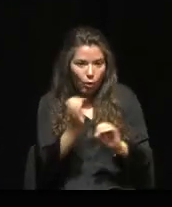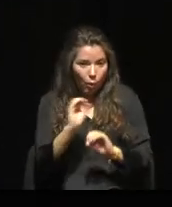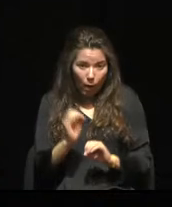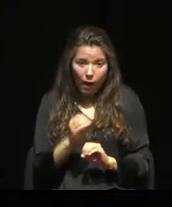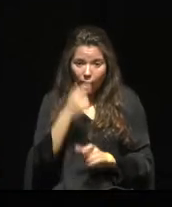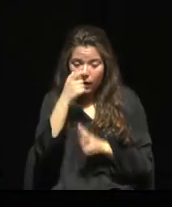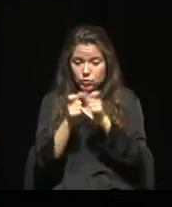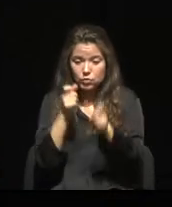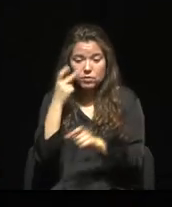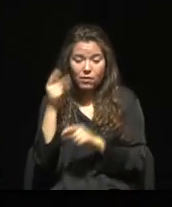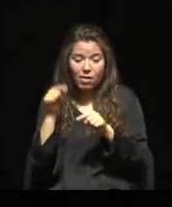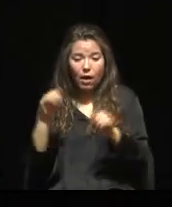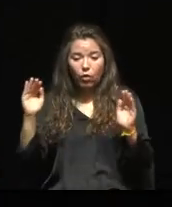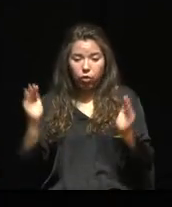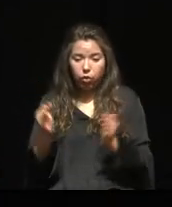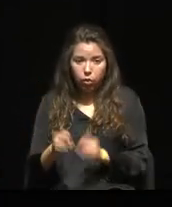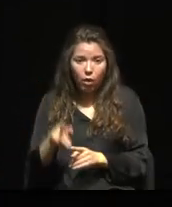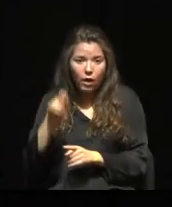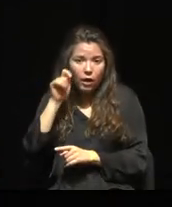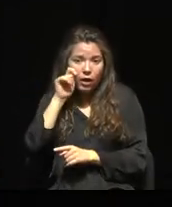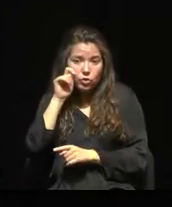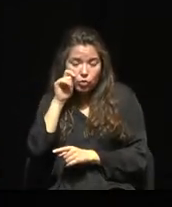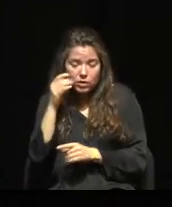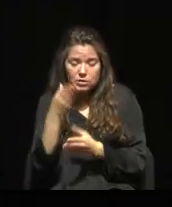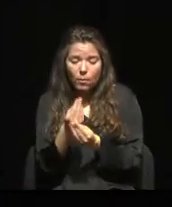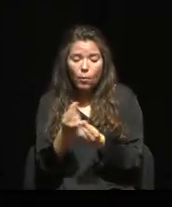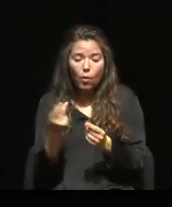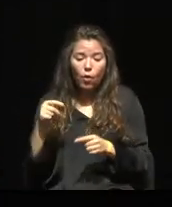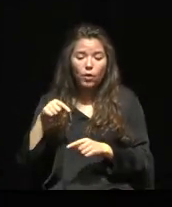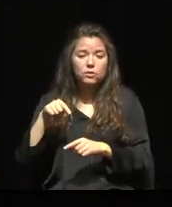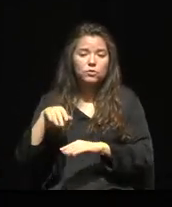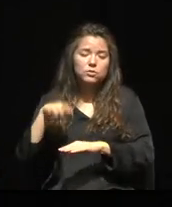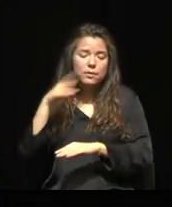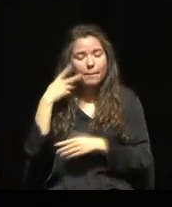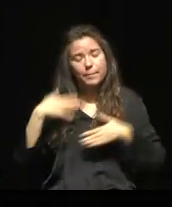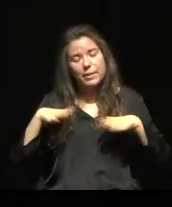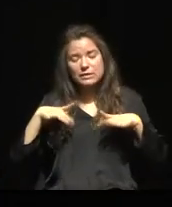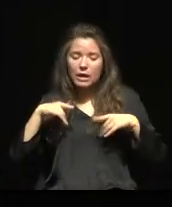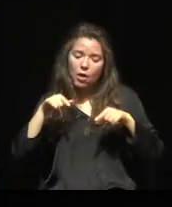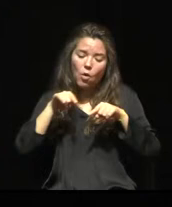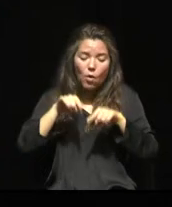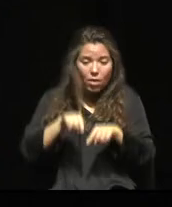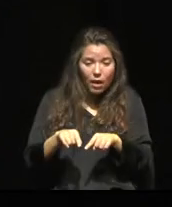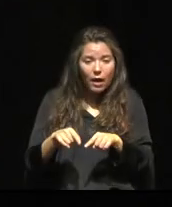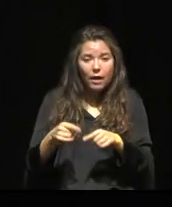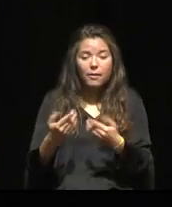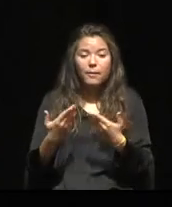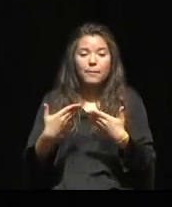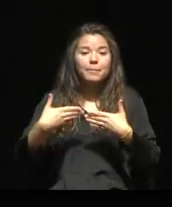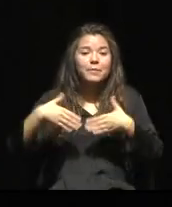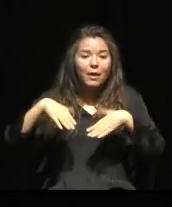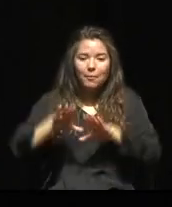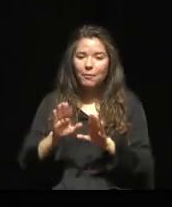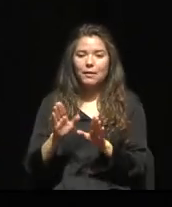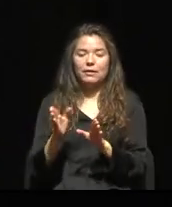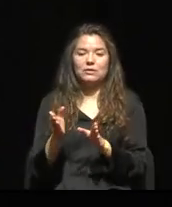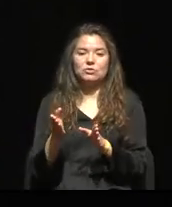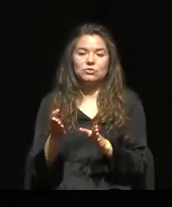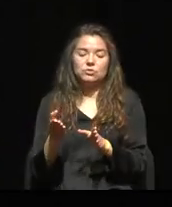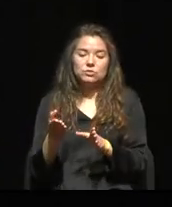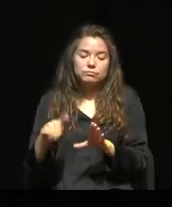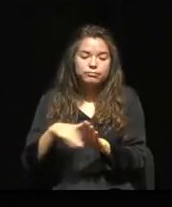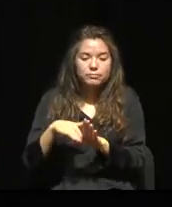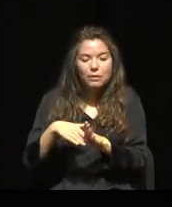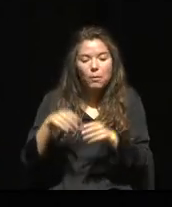diminuiu há milhares de turistas que todos os dias percorrem a baixa e os bairros históricos sem que exista uma adequada intervenção